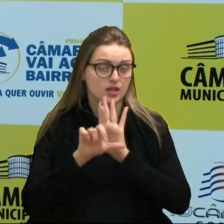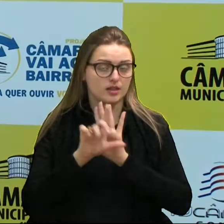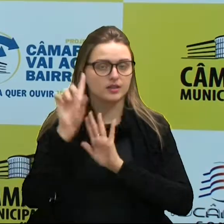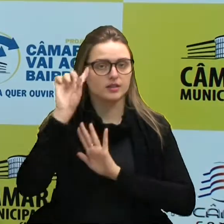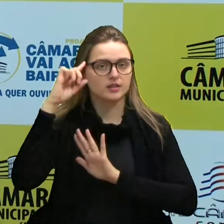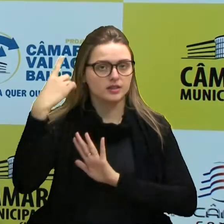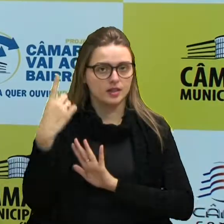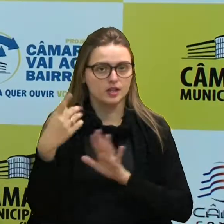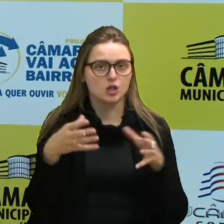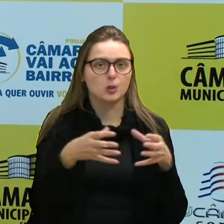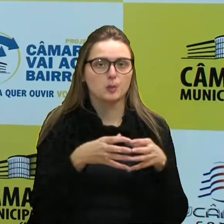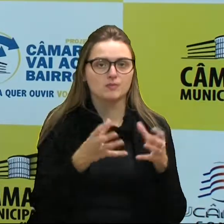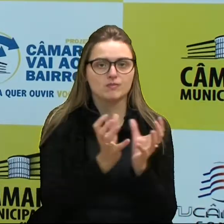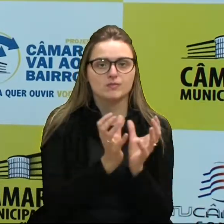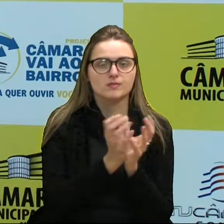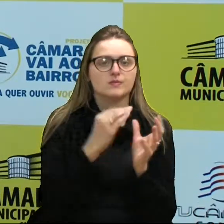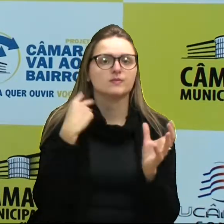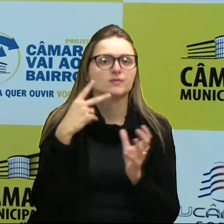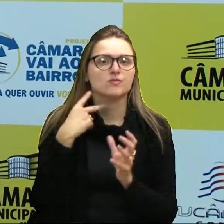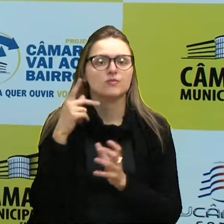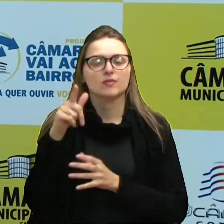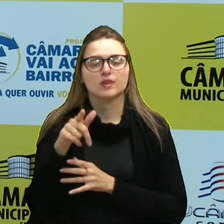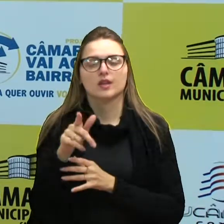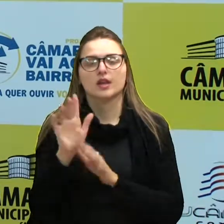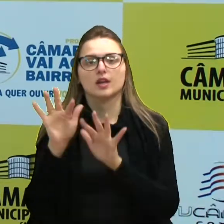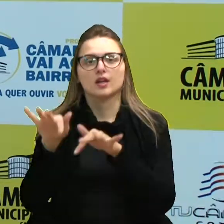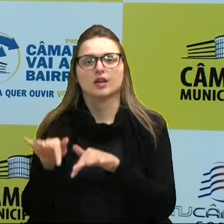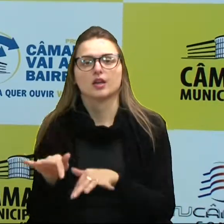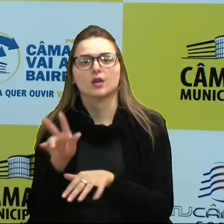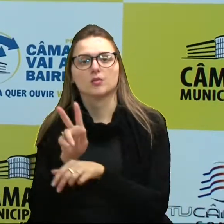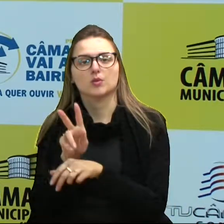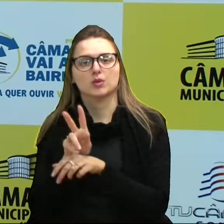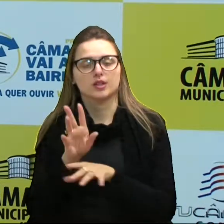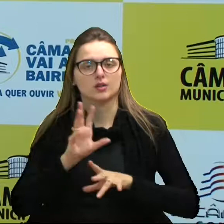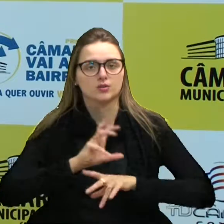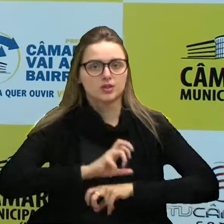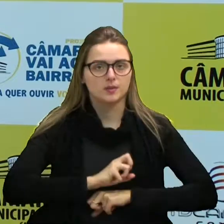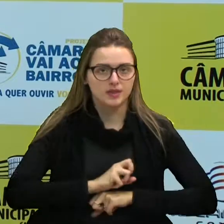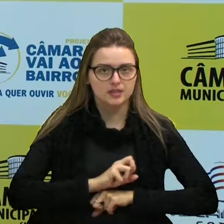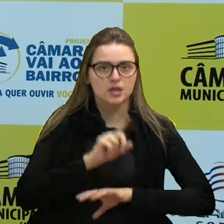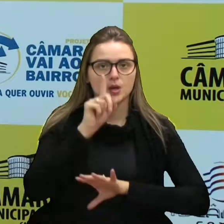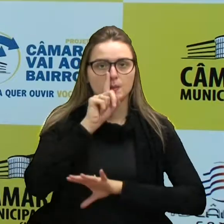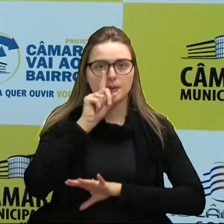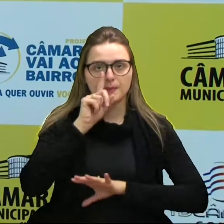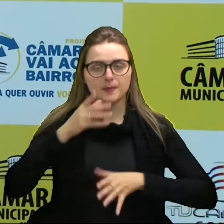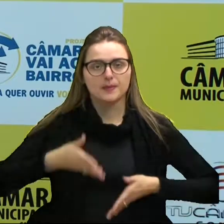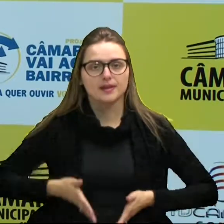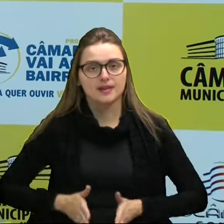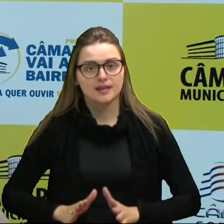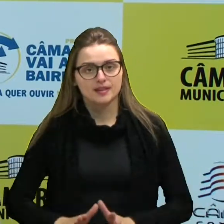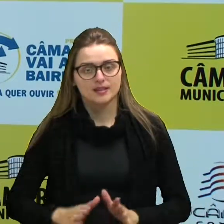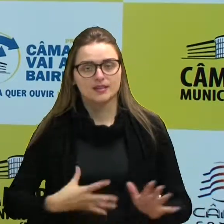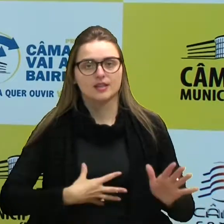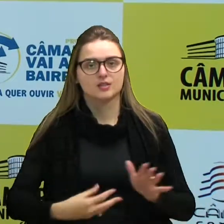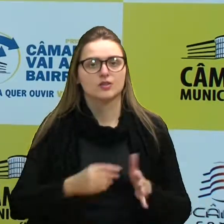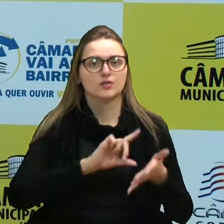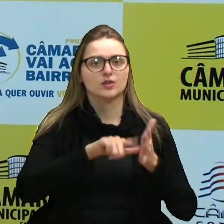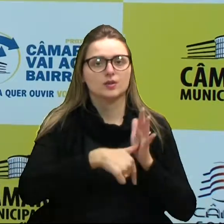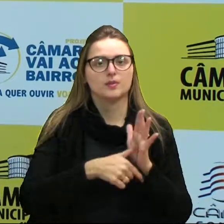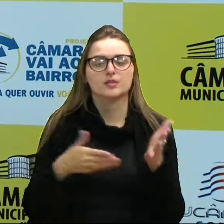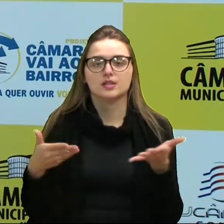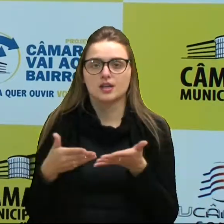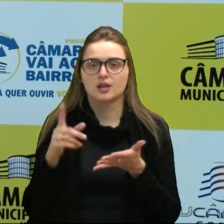Caxias do Sul a Semana de Prevenção e Combate à Depressão Pós-Parto. Muito bem, você fica agora com a ordem do dia